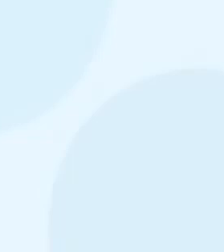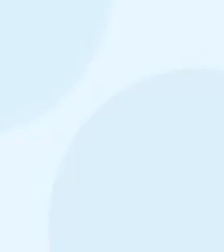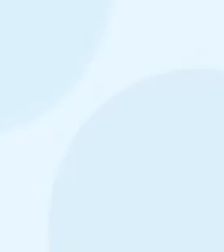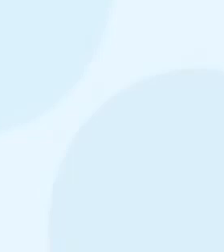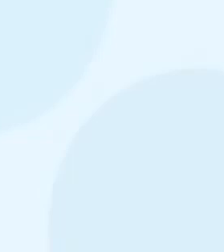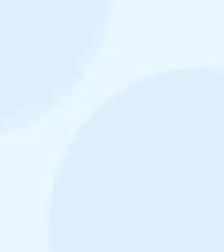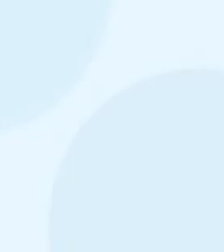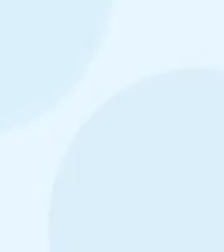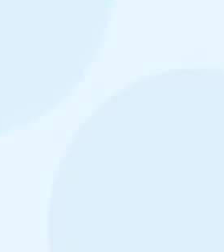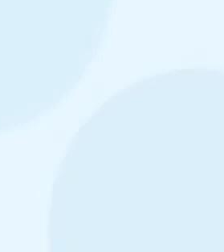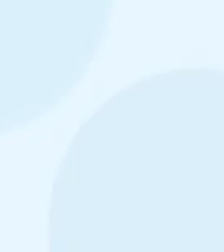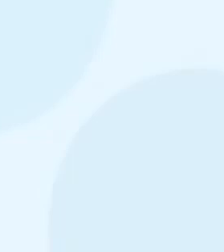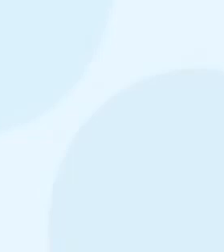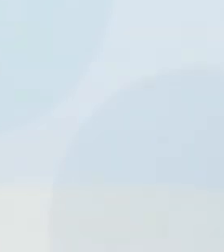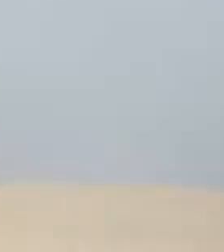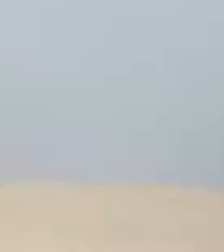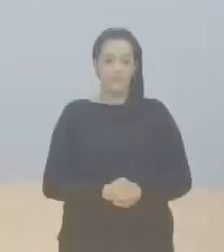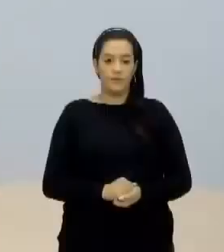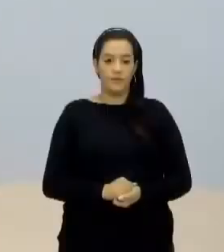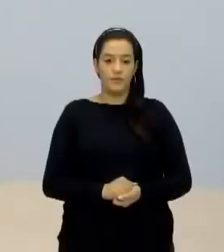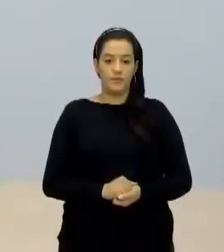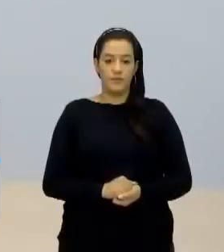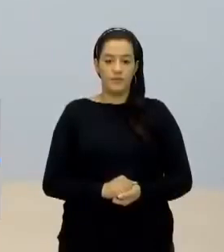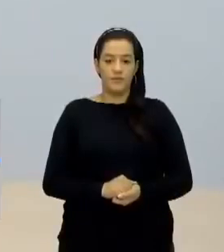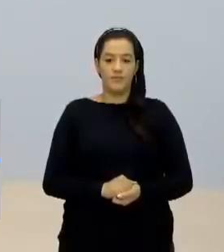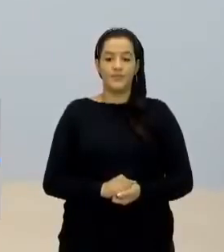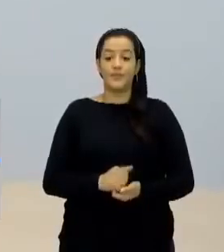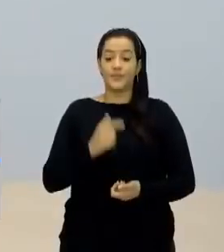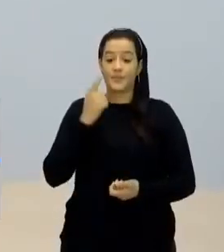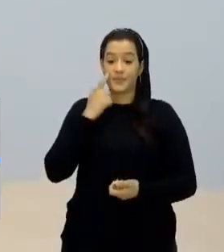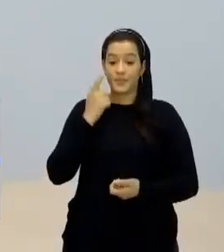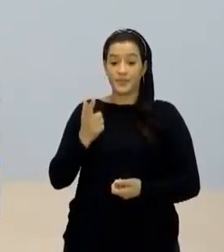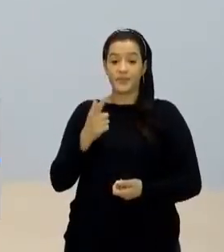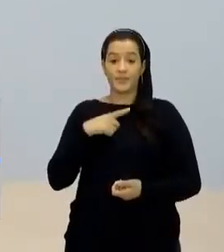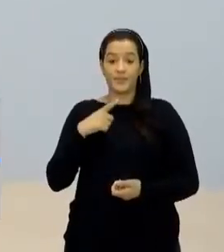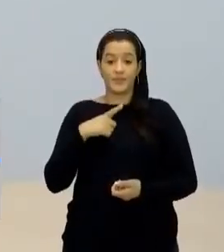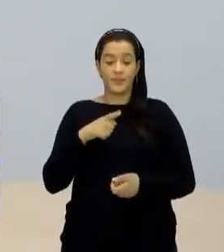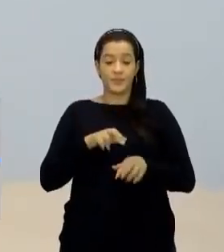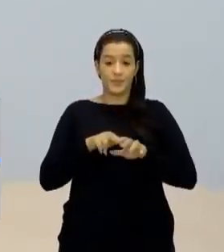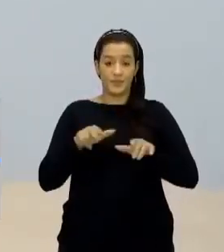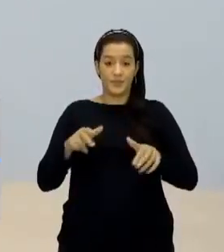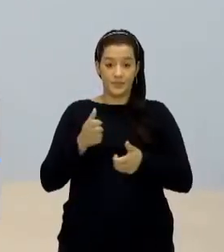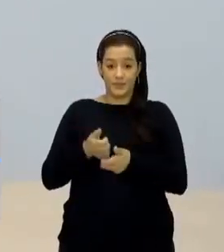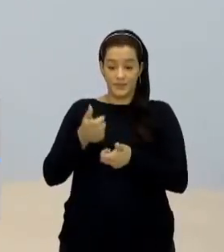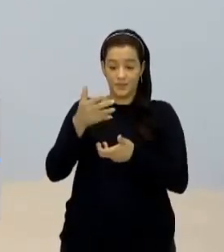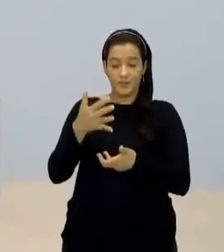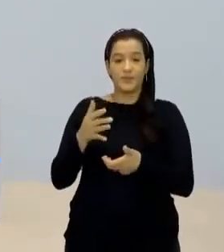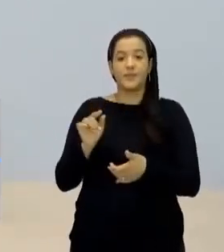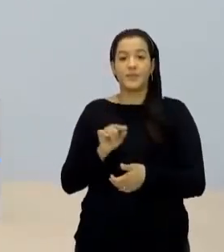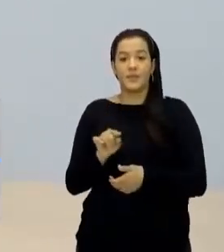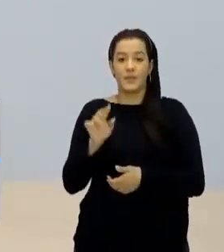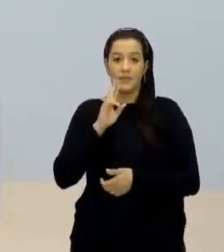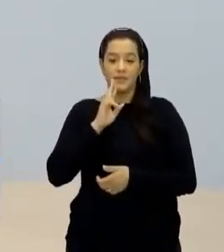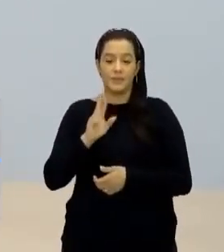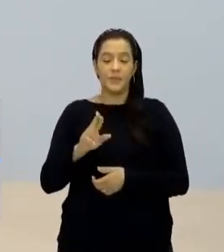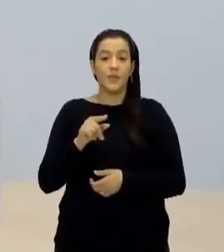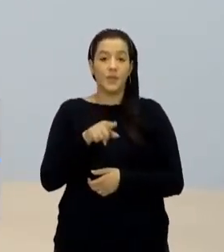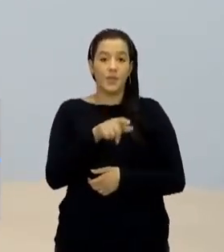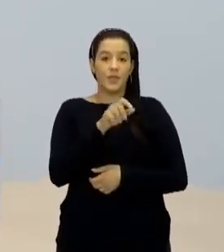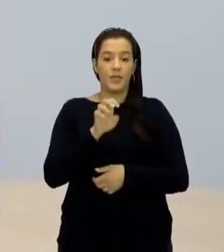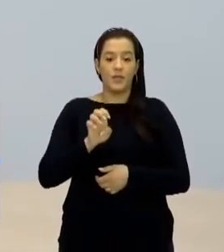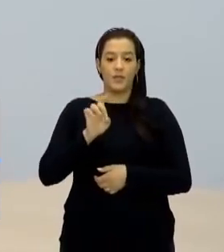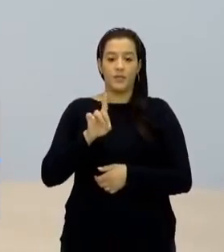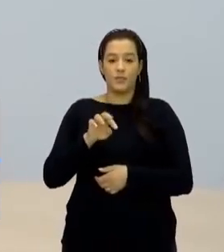Na, na, na, Olha o pessoal aí além das expectativas de novo, Oba. dizendo que a Eduarda disse aqui que é